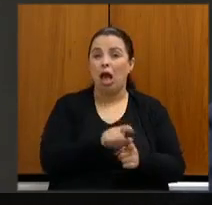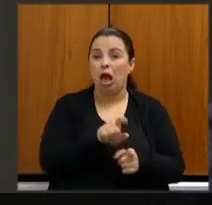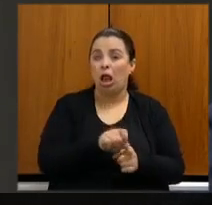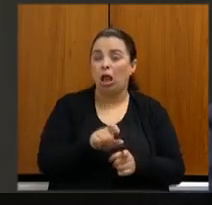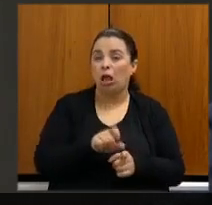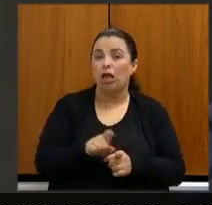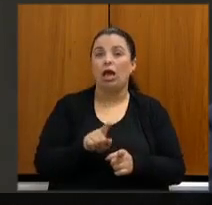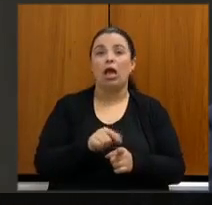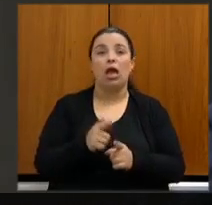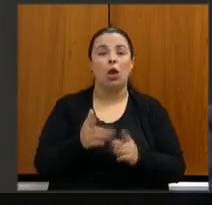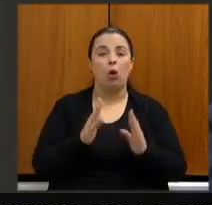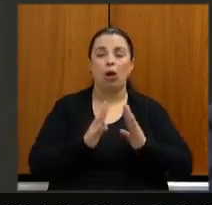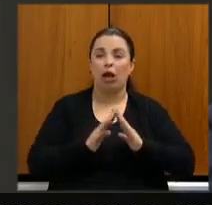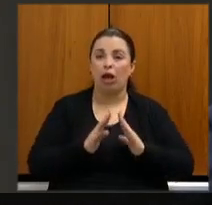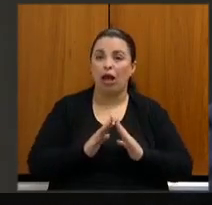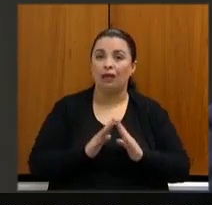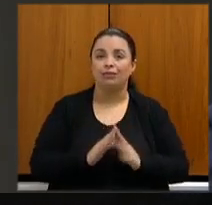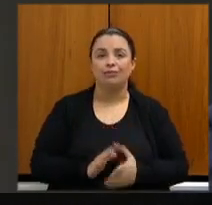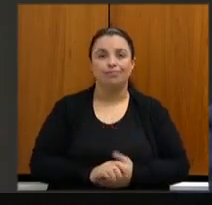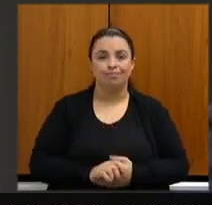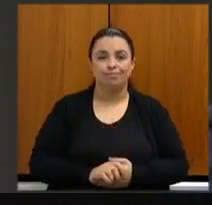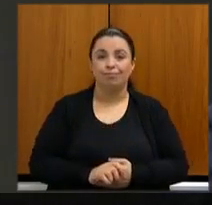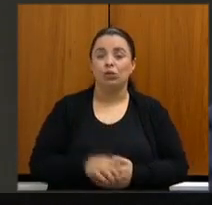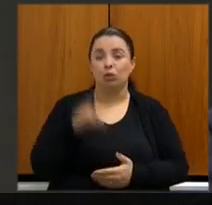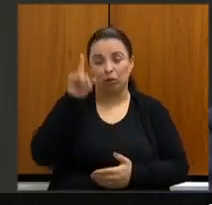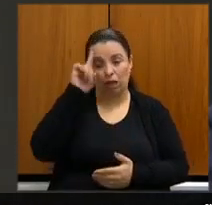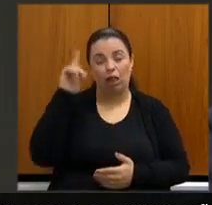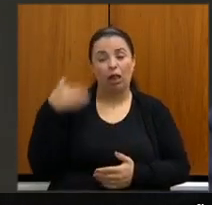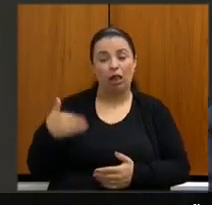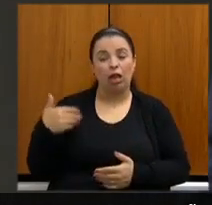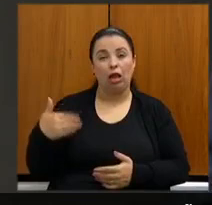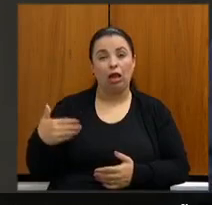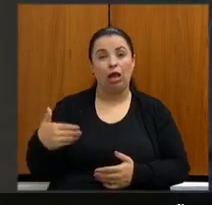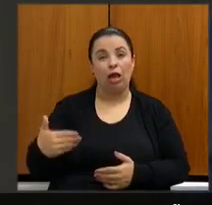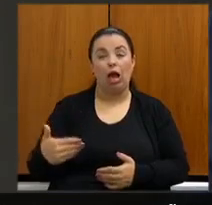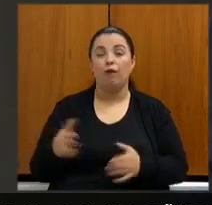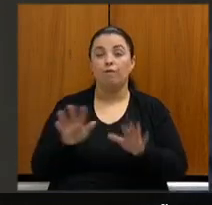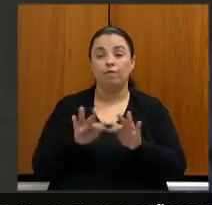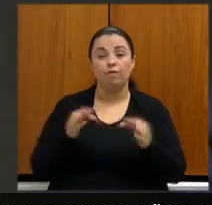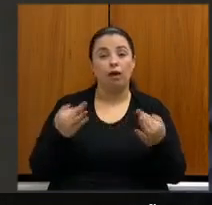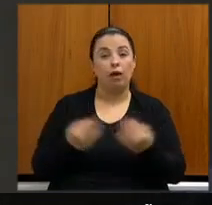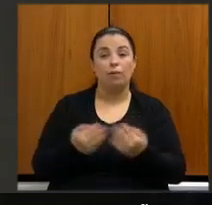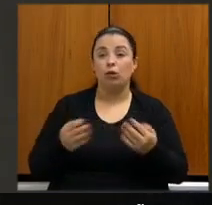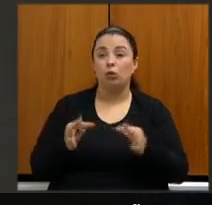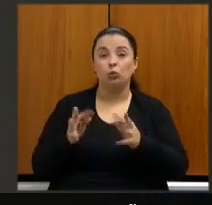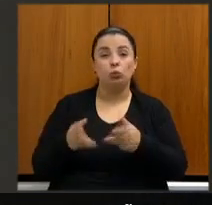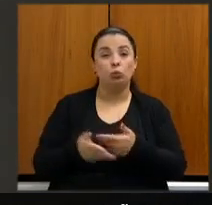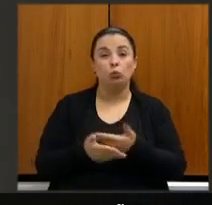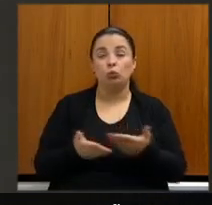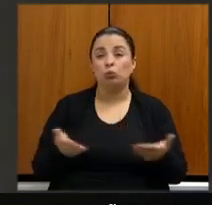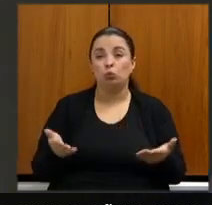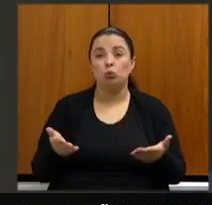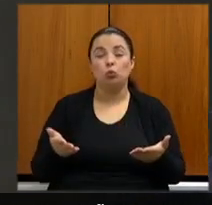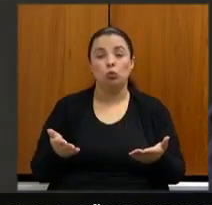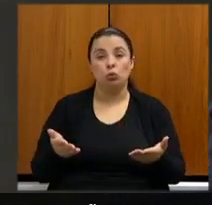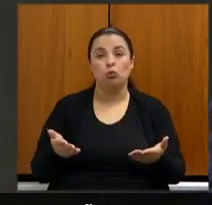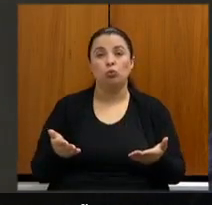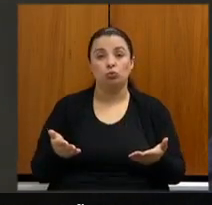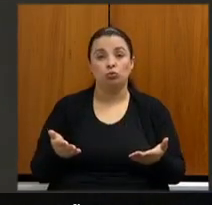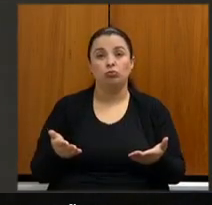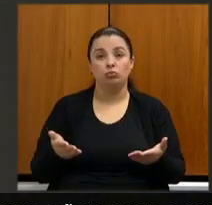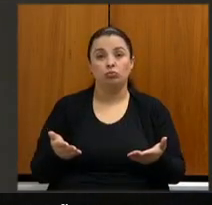espaços alugados cada vez mais nos deparamos com famílias inteiras e que perdem